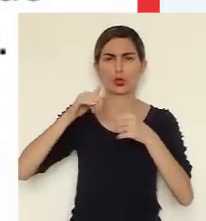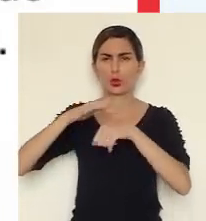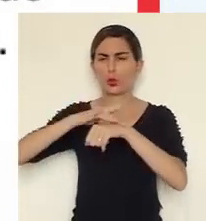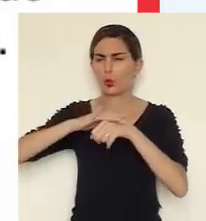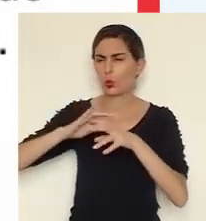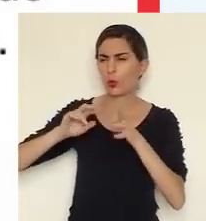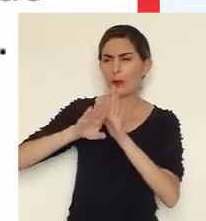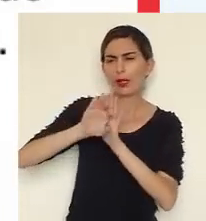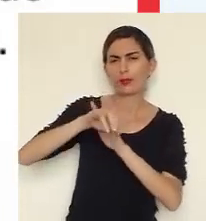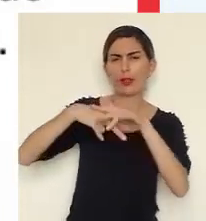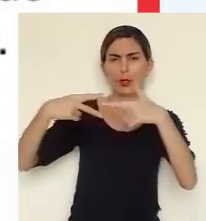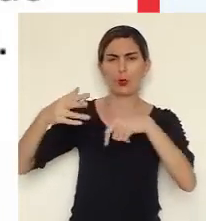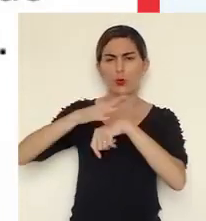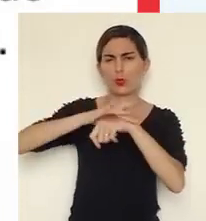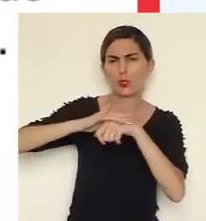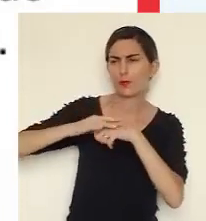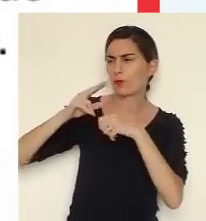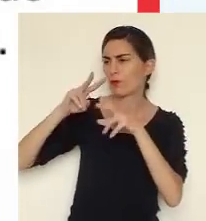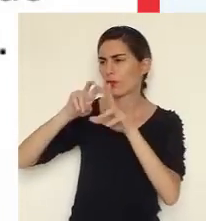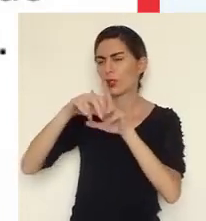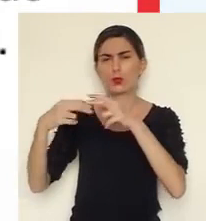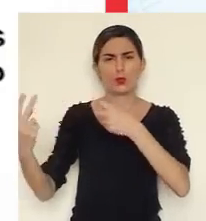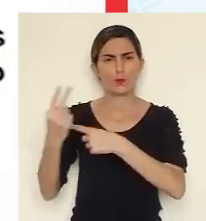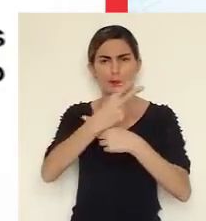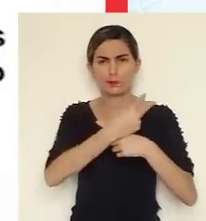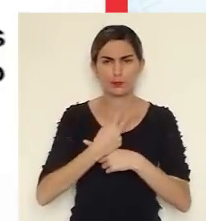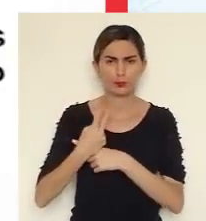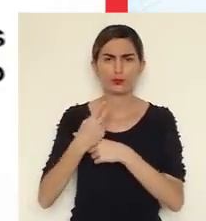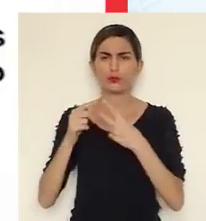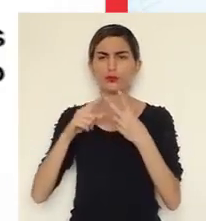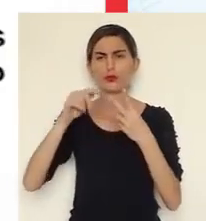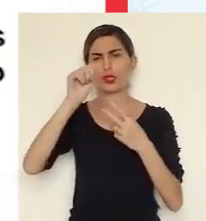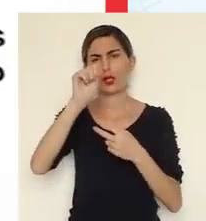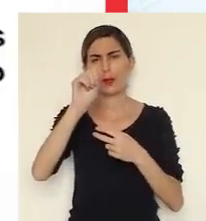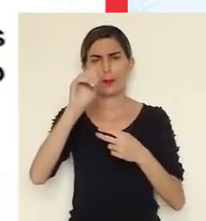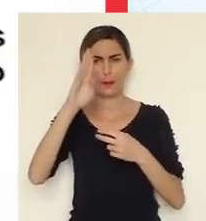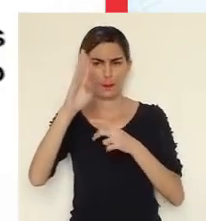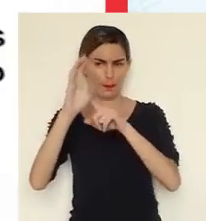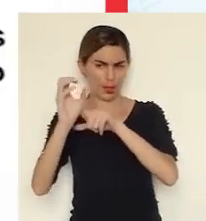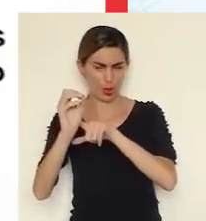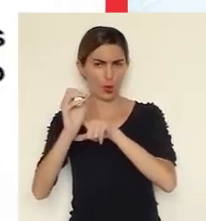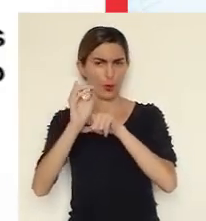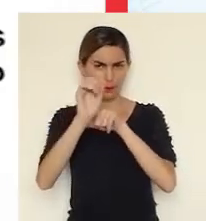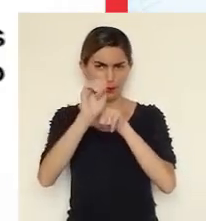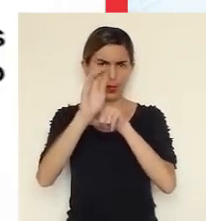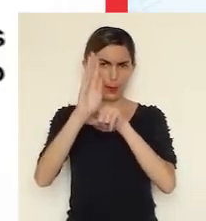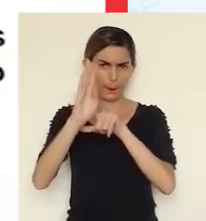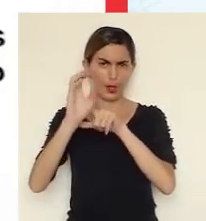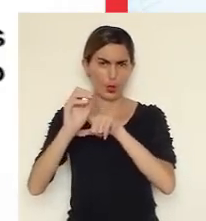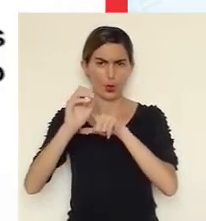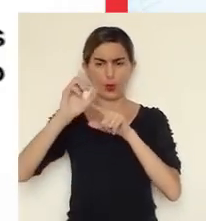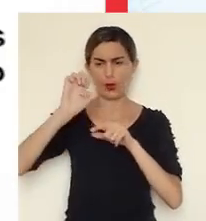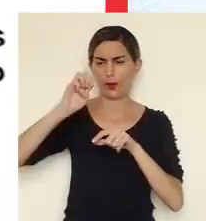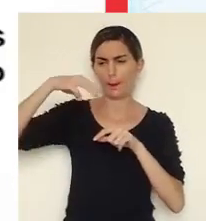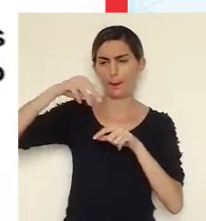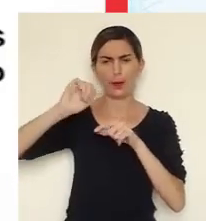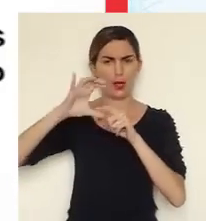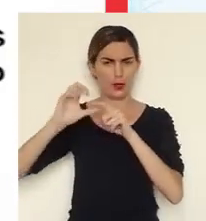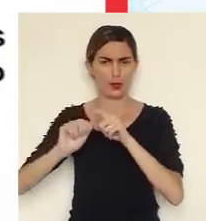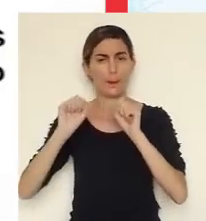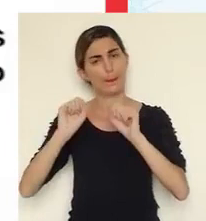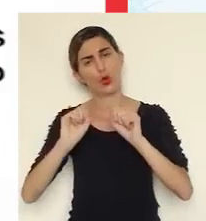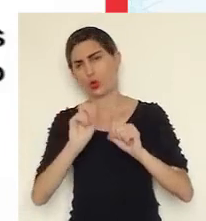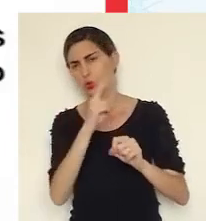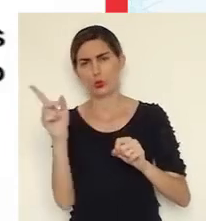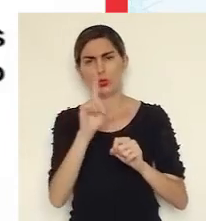contínuo assédio de micro-organismos patogênicos. No sistema ABO, os eritrócitos ou hemácias podem